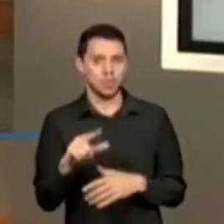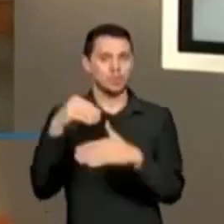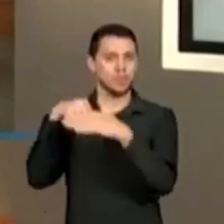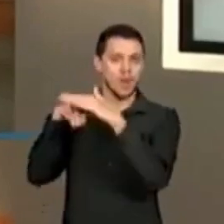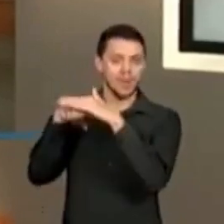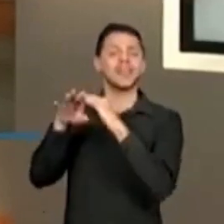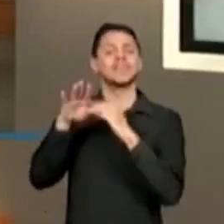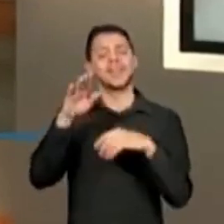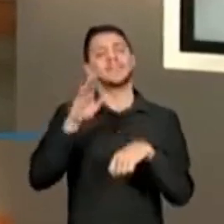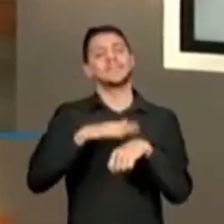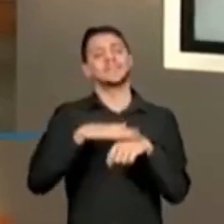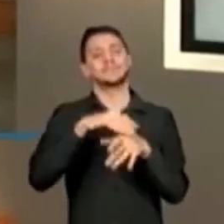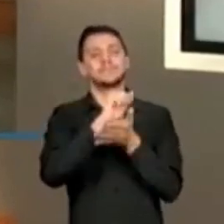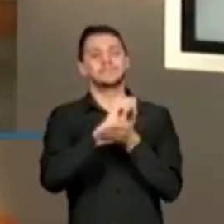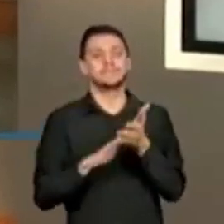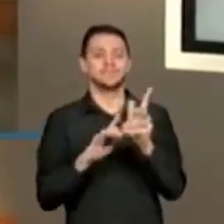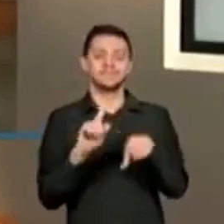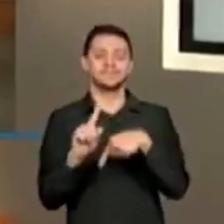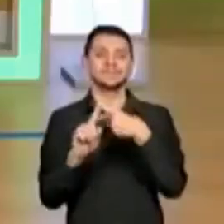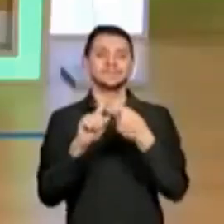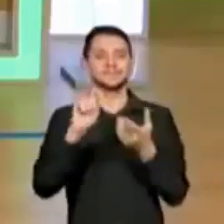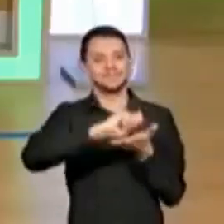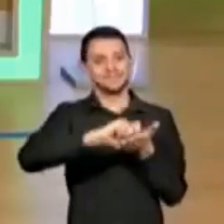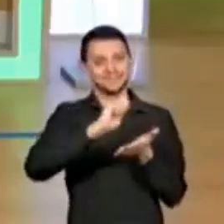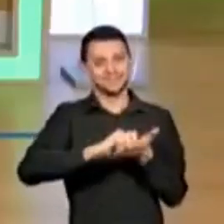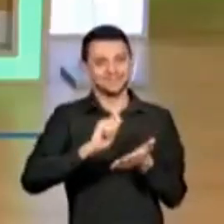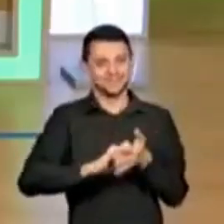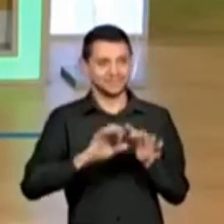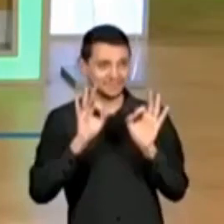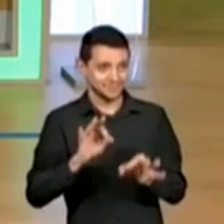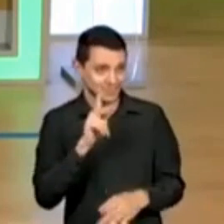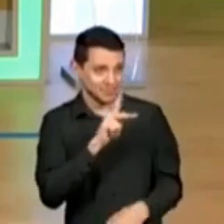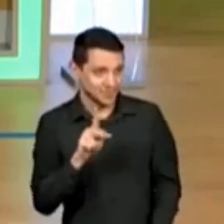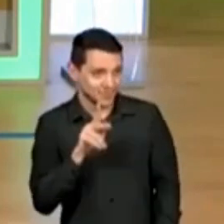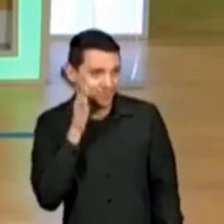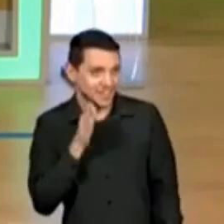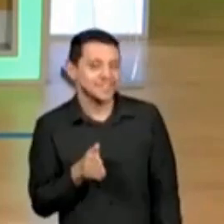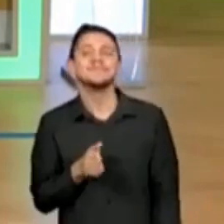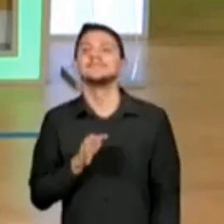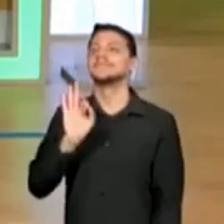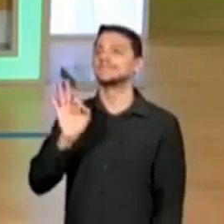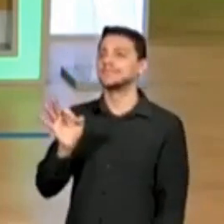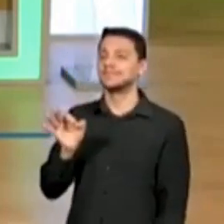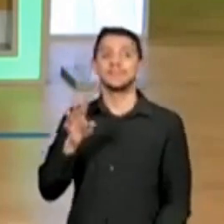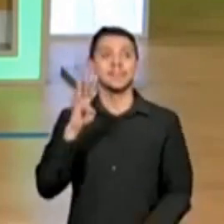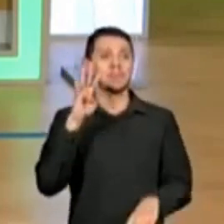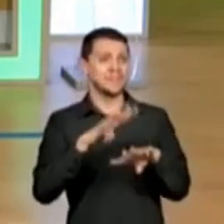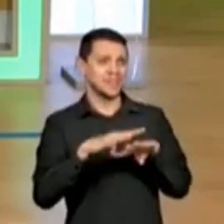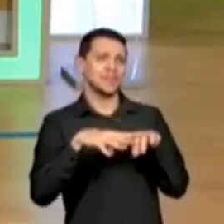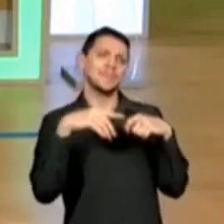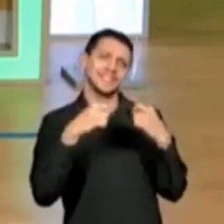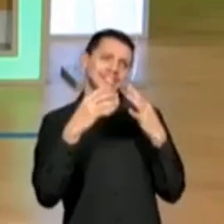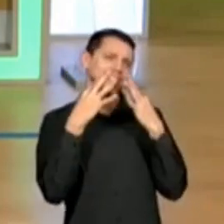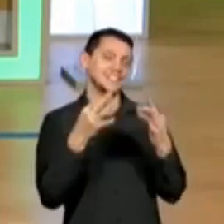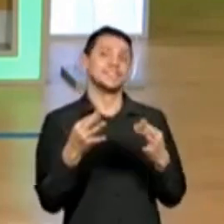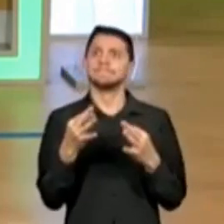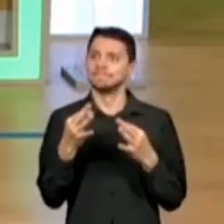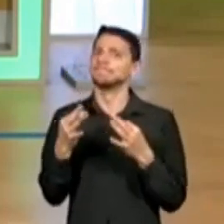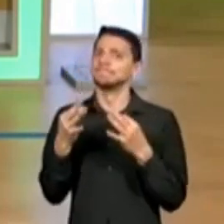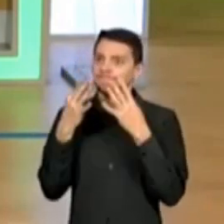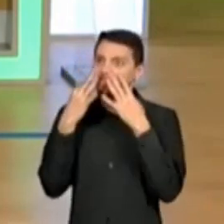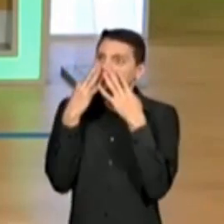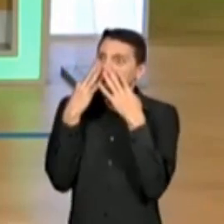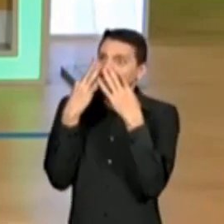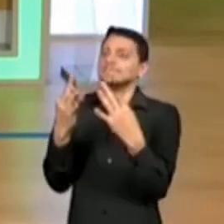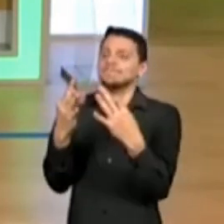e realiza aí as anotações, certo? Pronto? Certo. Matemática tem que prestar atenção. Bastante. Se não presta atenção,